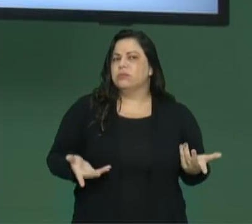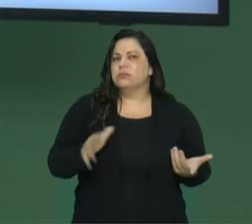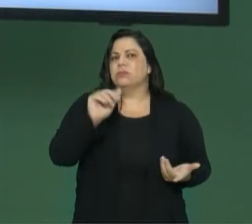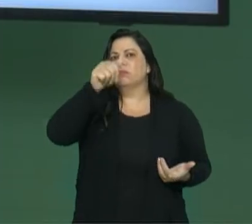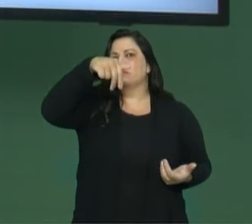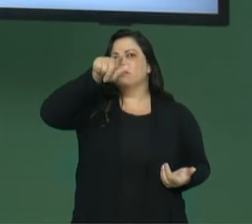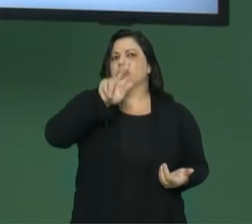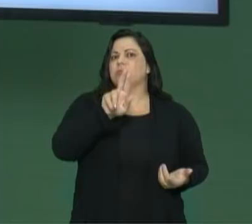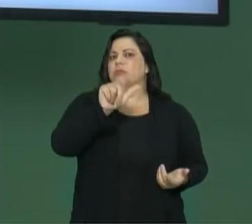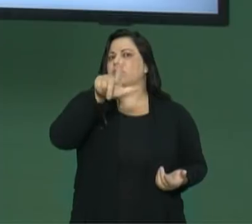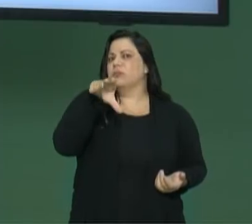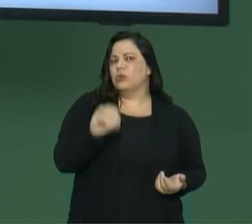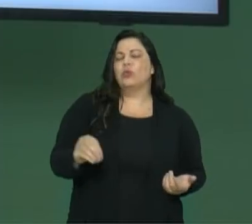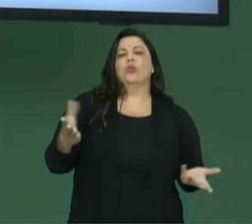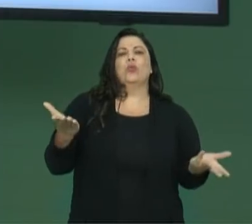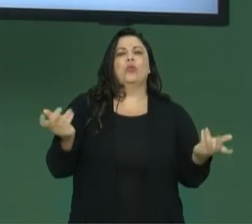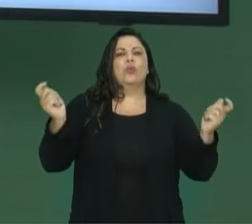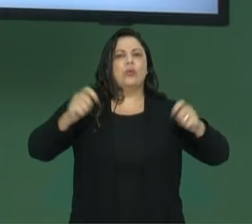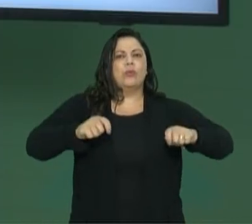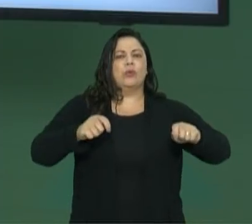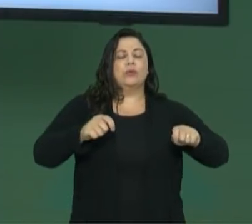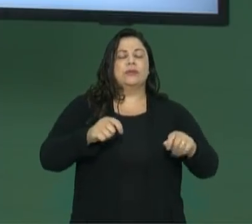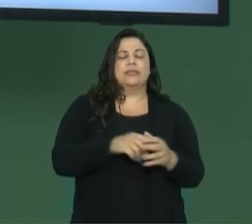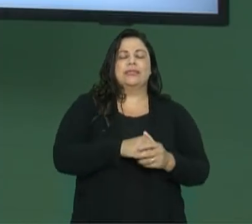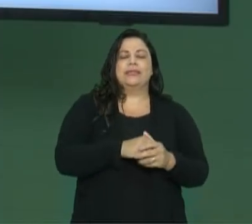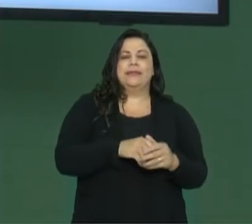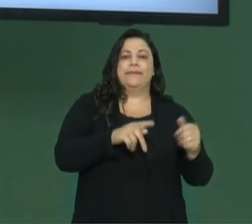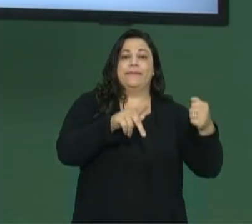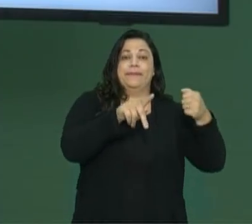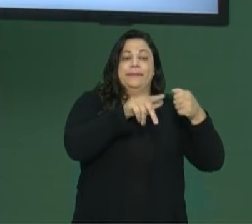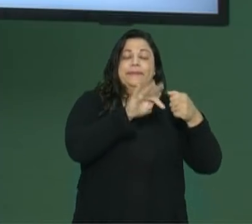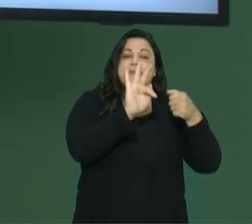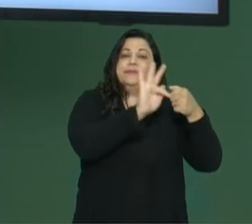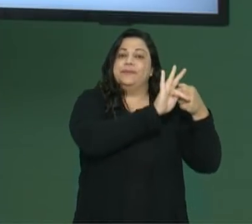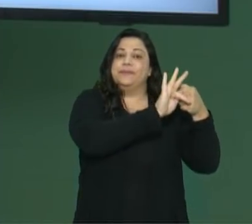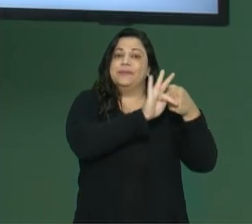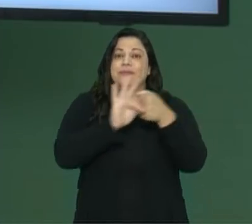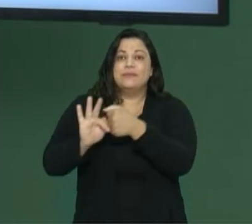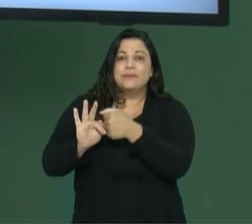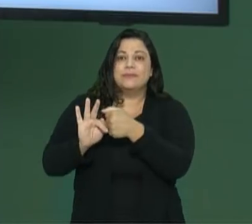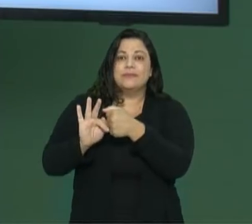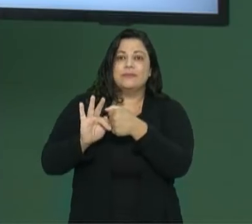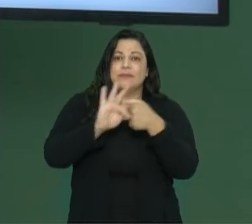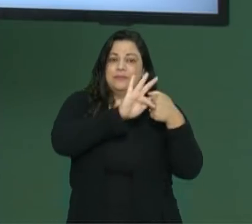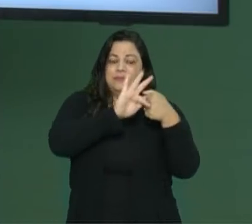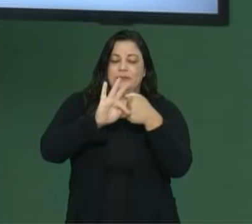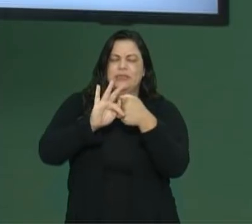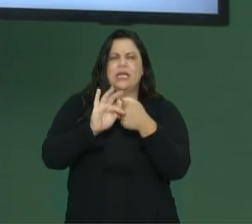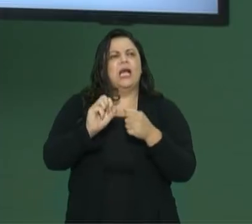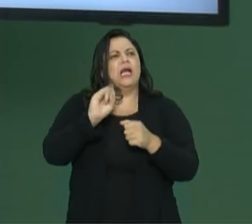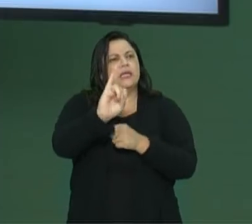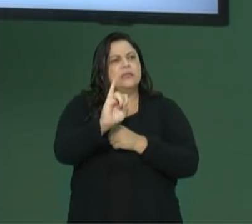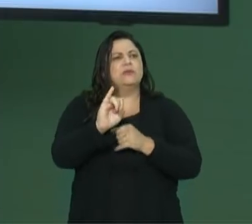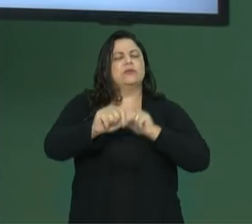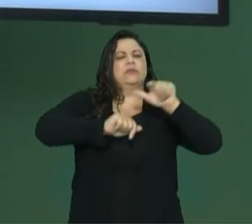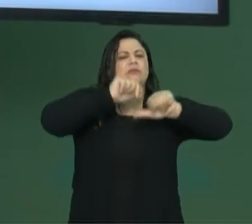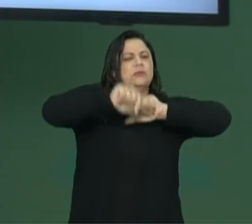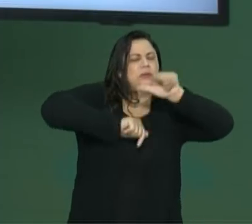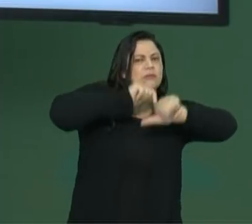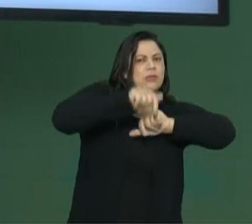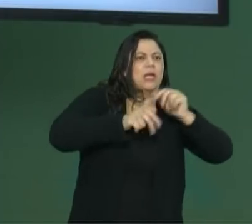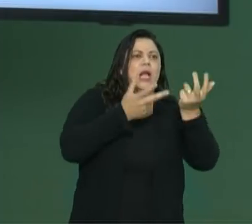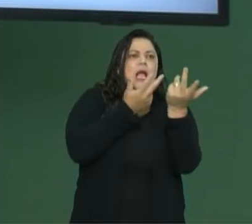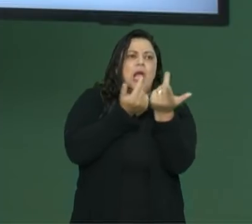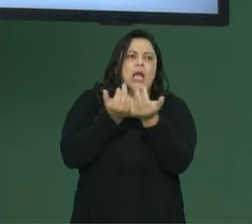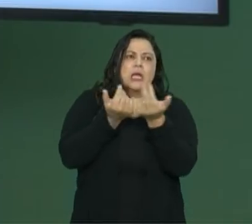aquela força que promove o deslocamento, certo? Então, se você for analisar aqui, né, trabalho é igual o produto